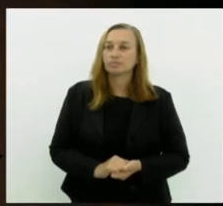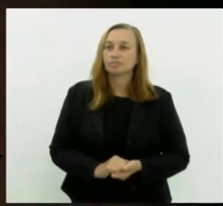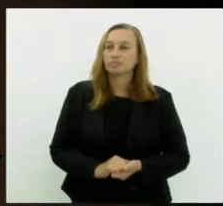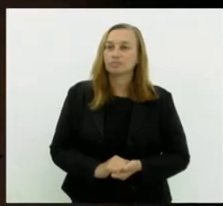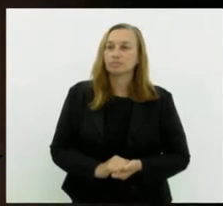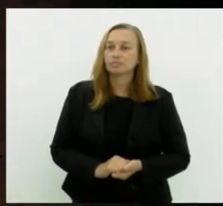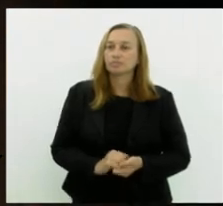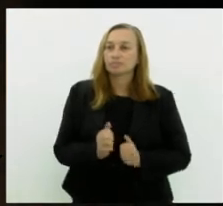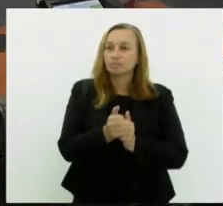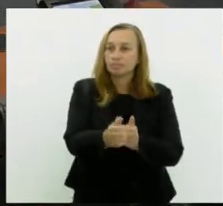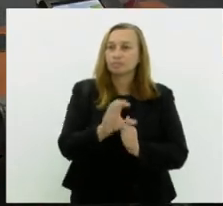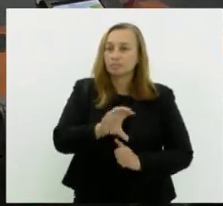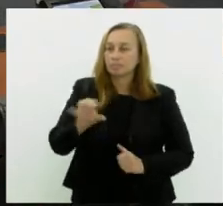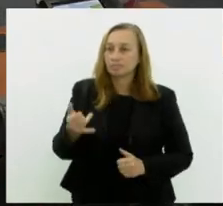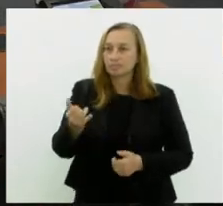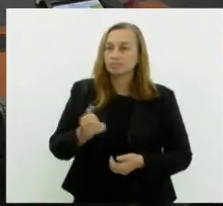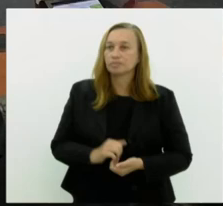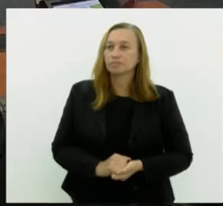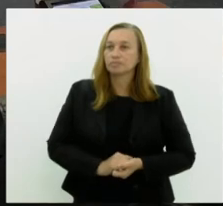Acompanhe o CCJ.